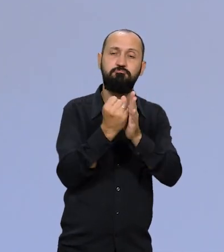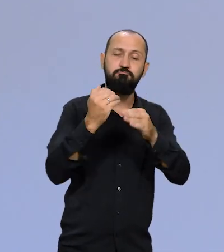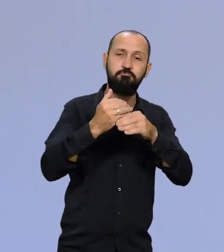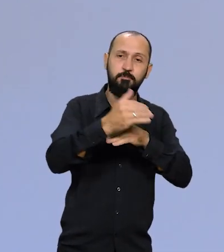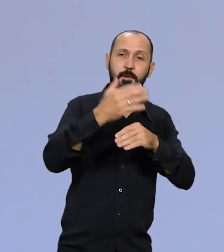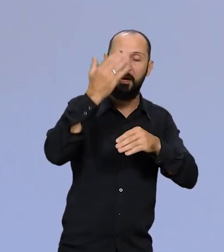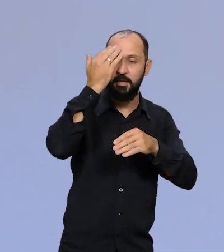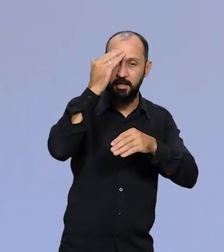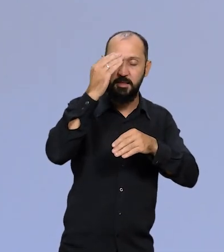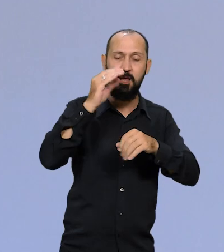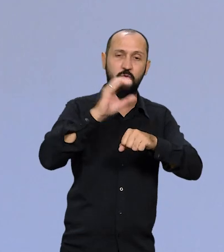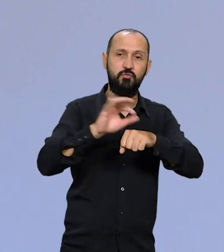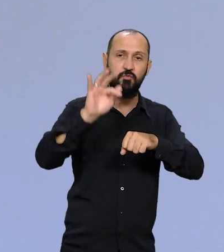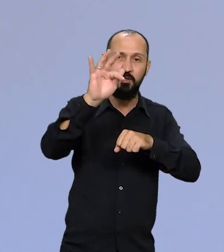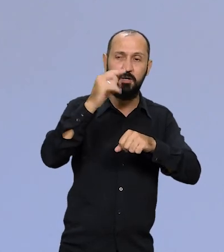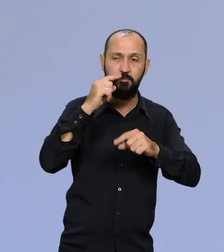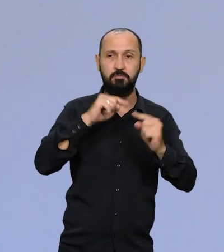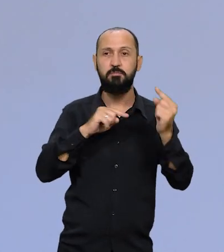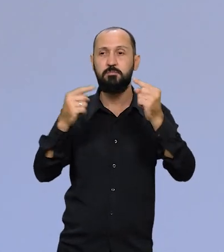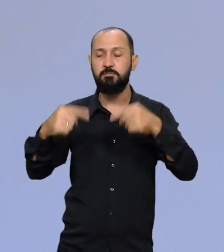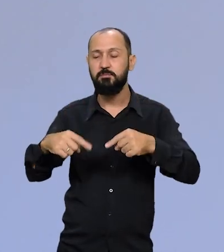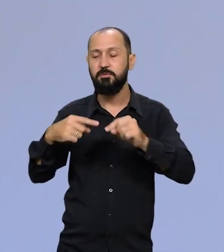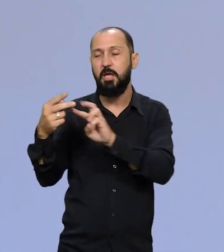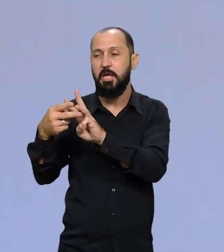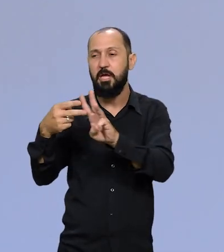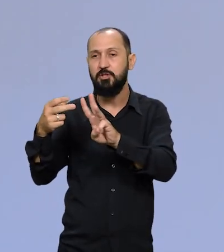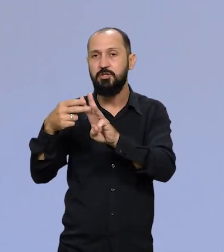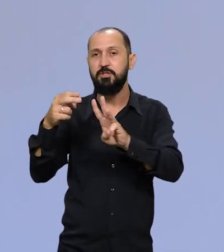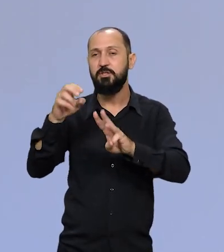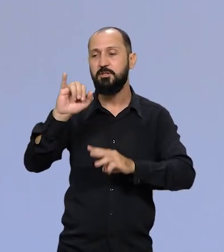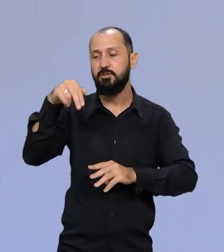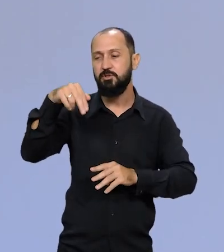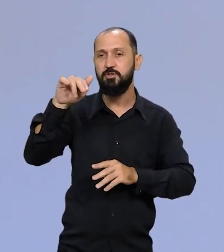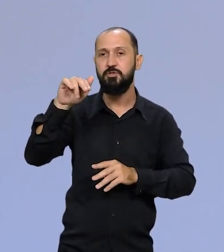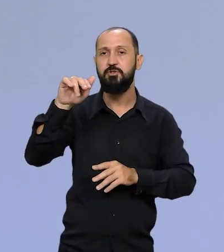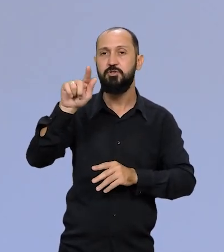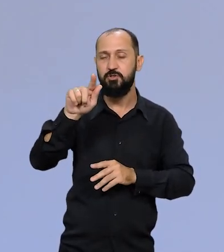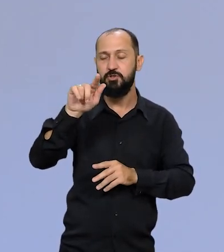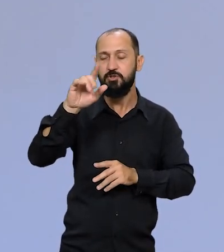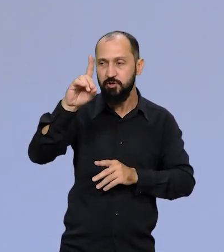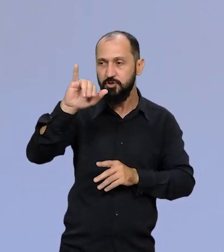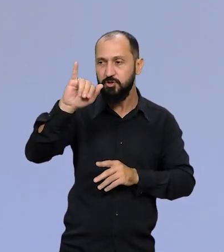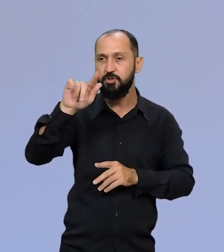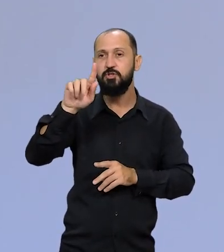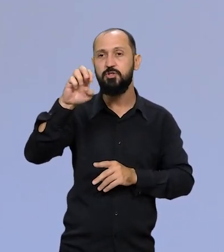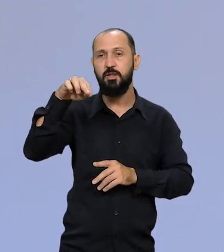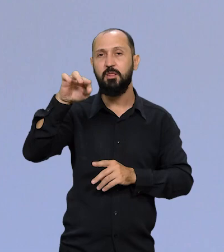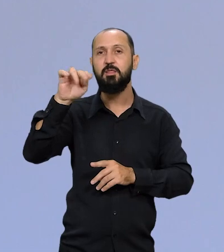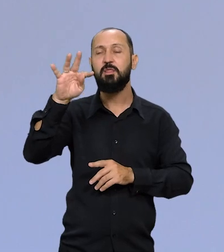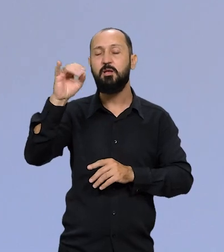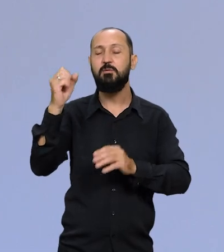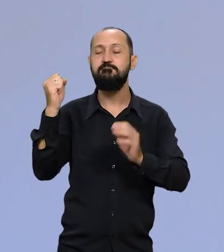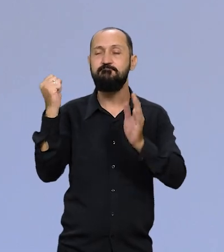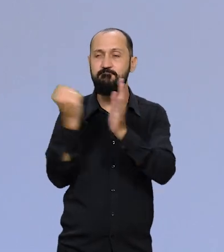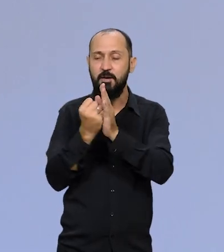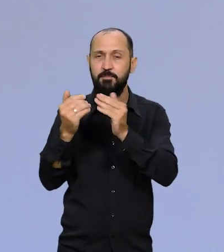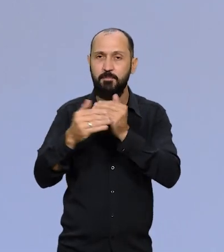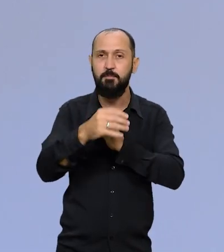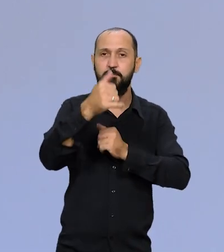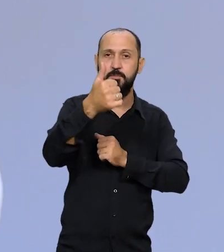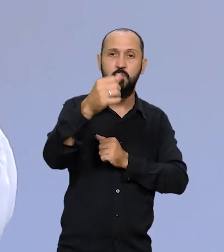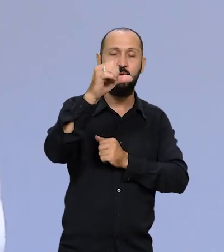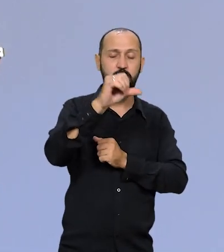Poder Judiciário, tanto que foi sendo aplicado por 15 anos. E agora o Supremo, então, entende que o que foi decidido na Raposa Serra do Sol, primeiro